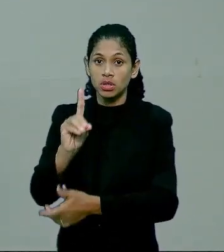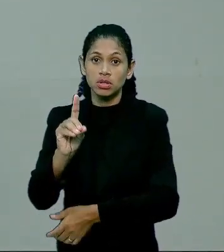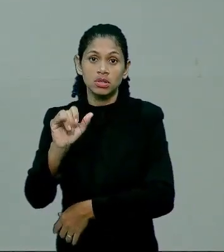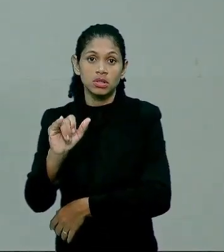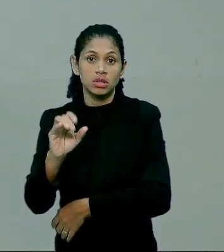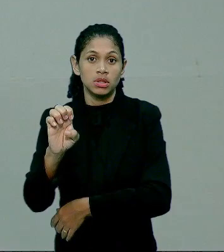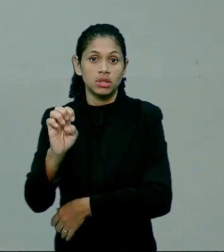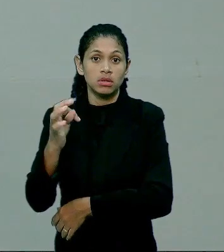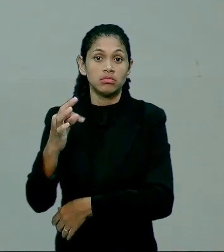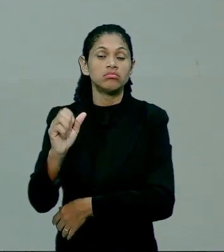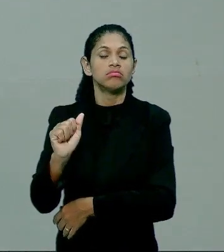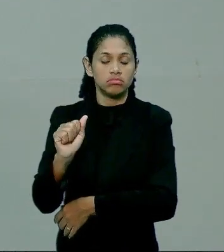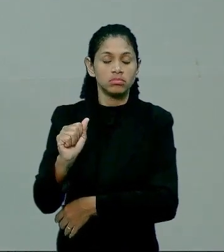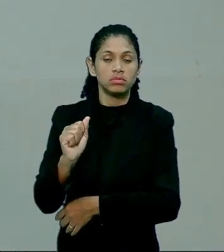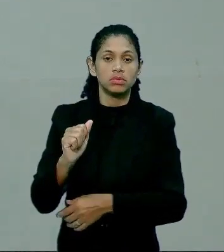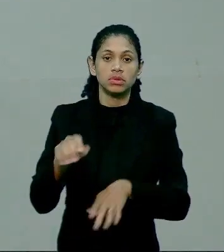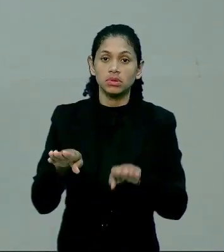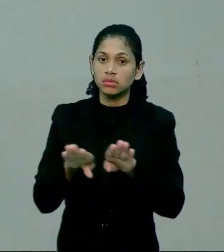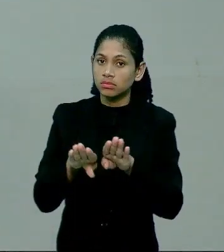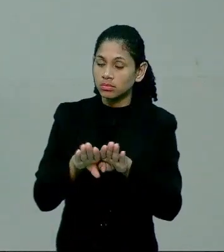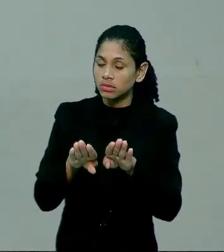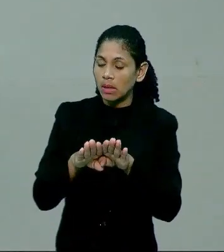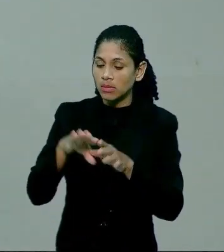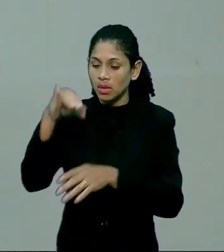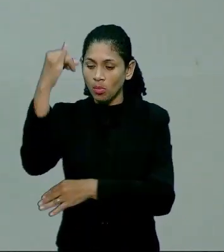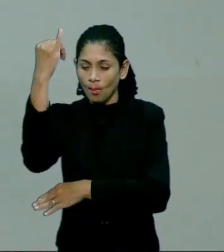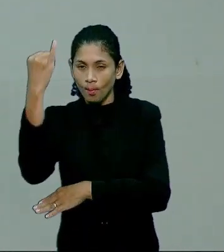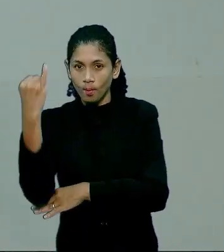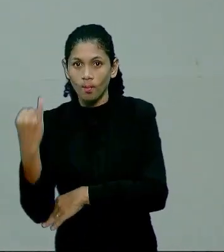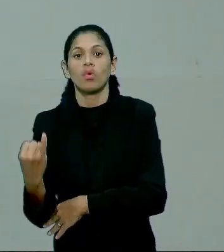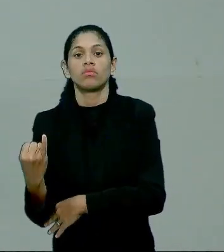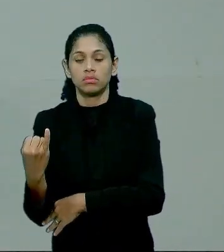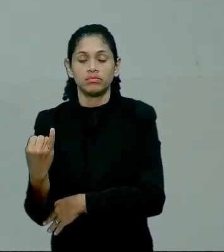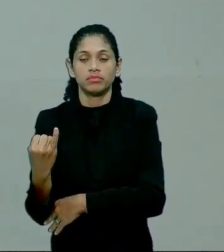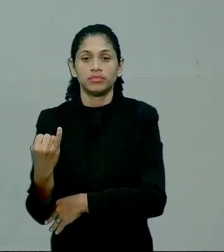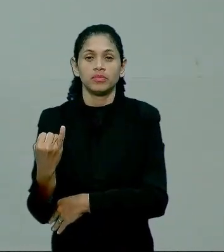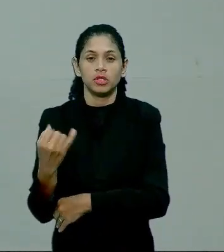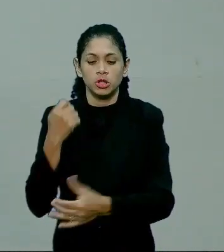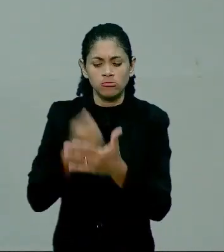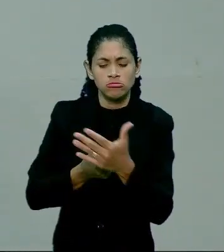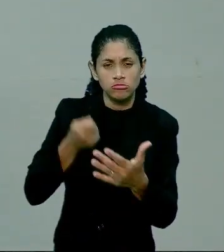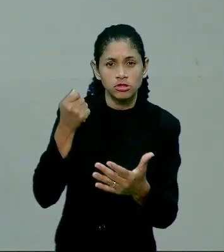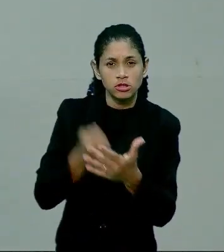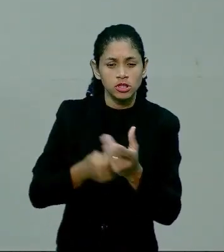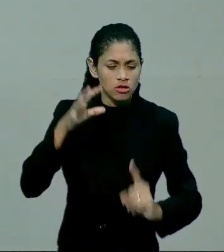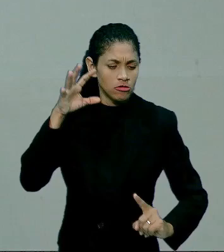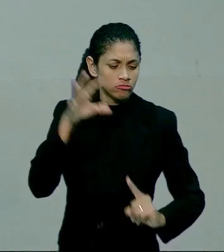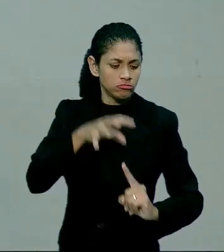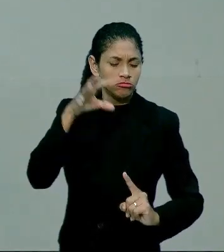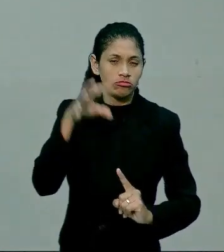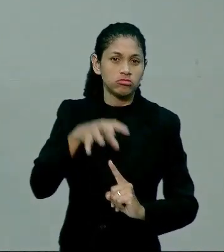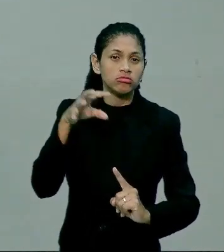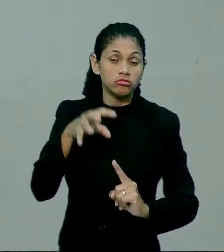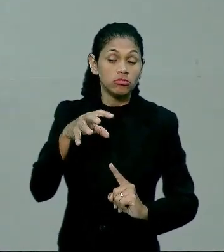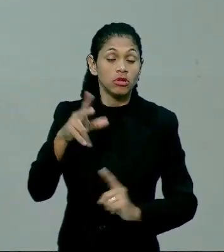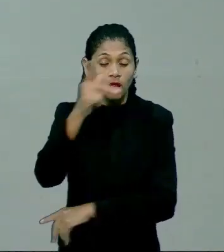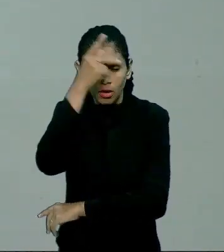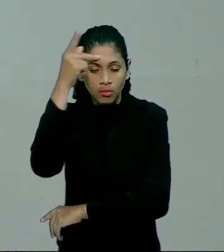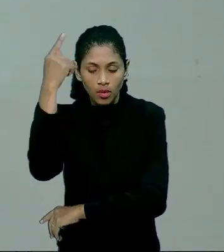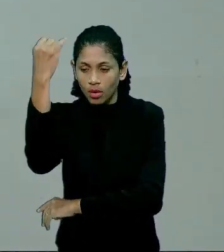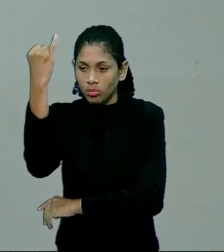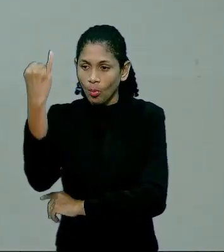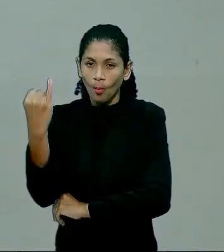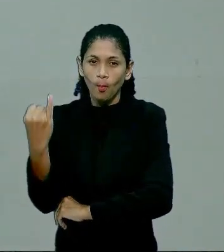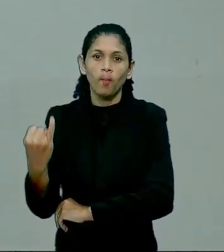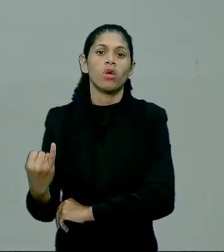acabam estimulando a entrar em um perfil, né, um padrão, fazem essa pressão estética muito grande, muito exacerbada